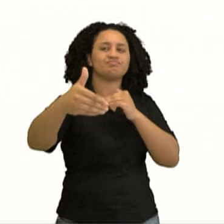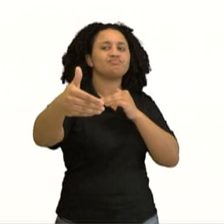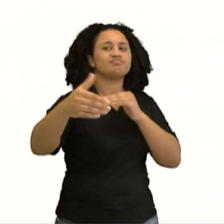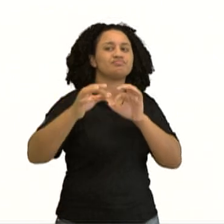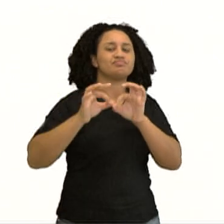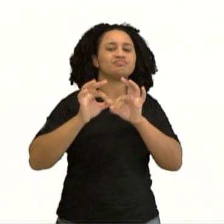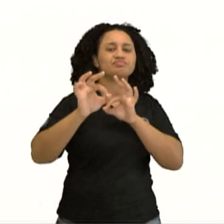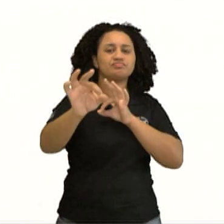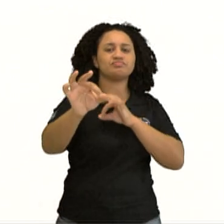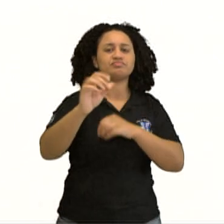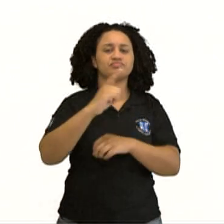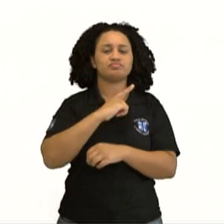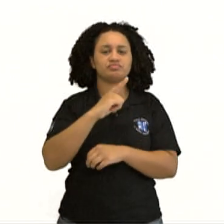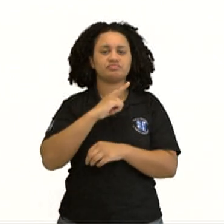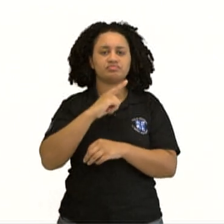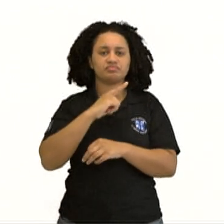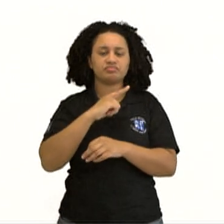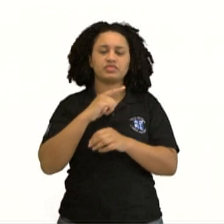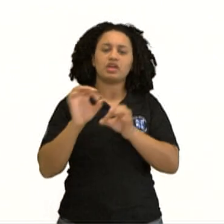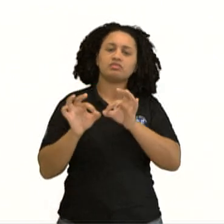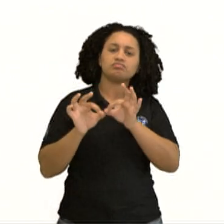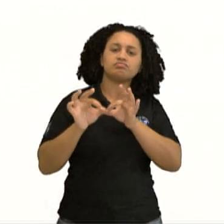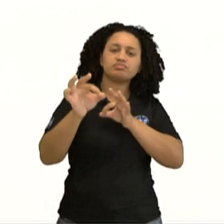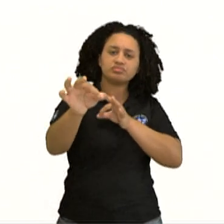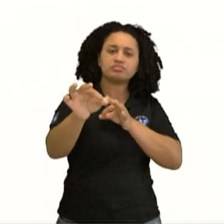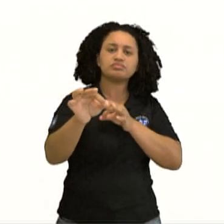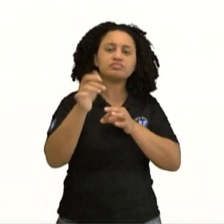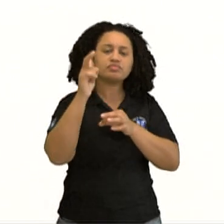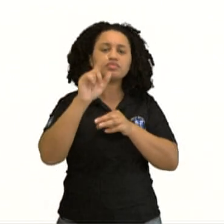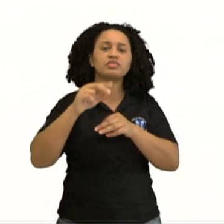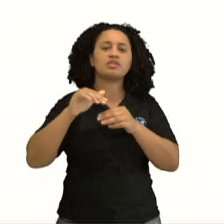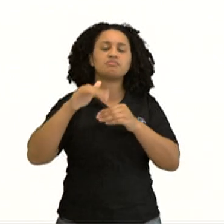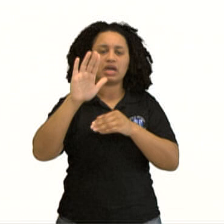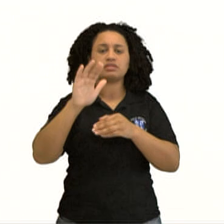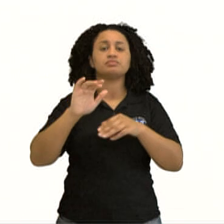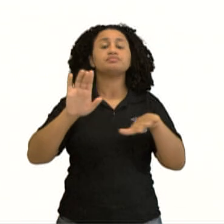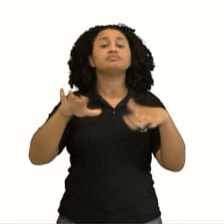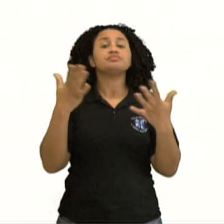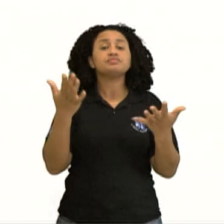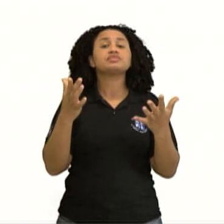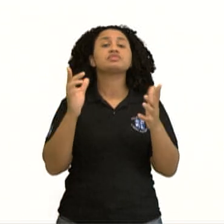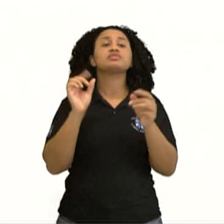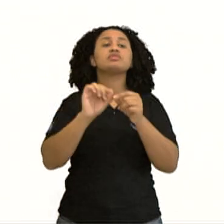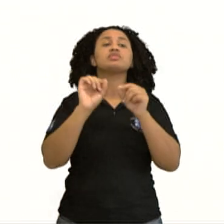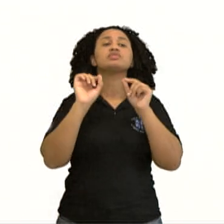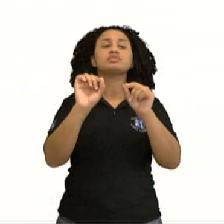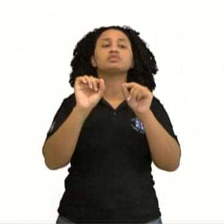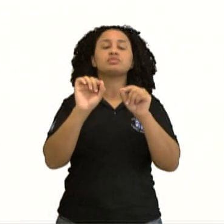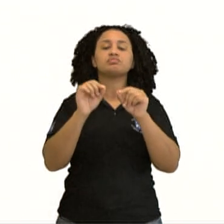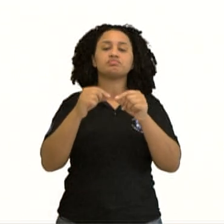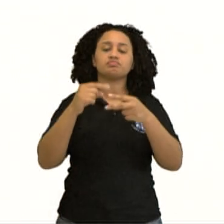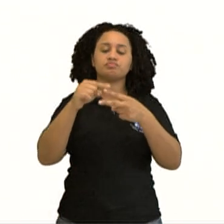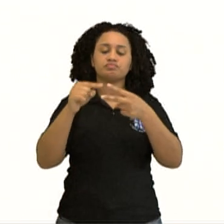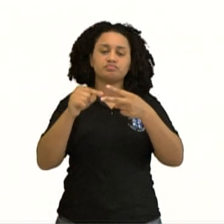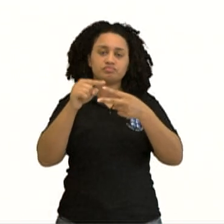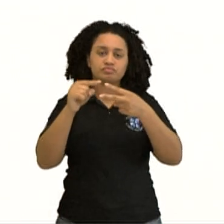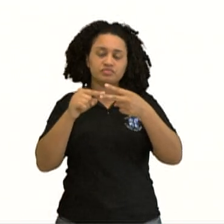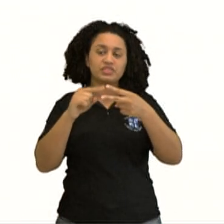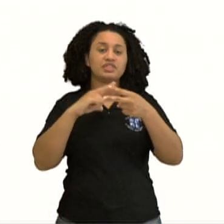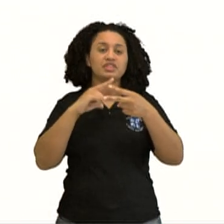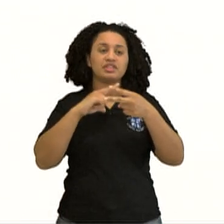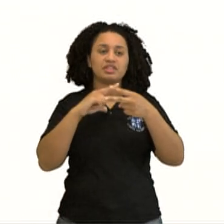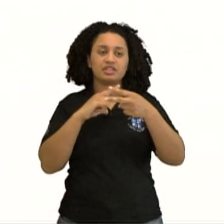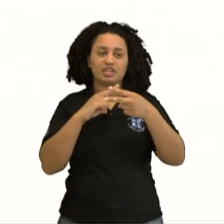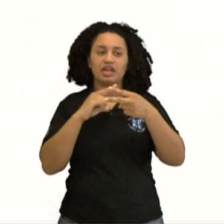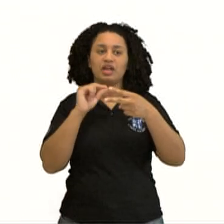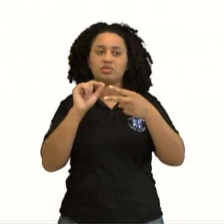percorrida por esse cara, está aumentando o deslocamento deste. E isso implica o seguinte, que ambos terão o mesmo sinal,